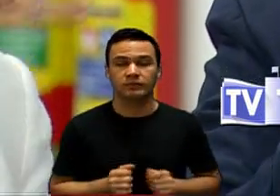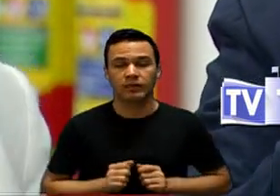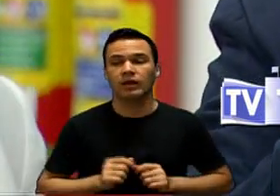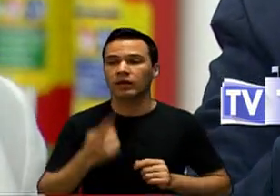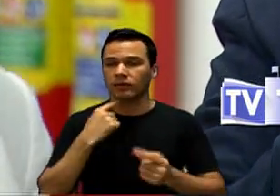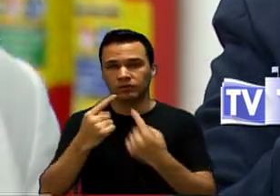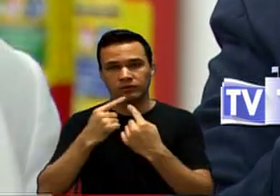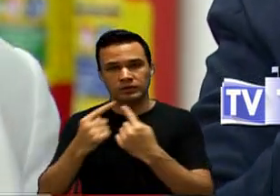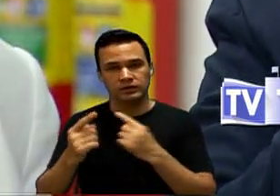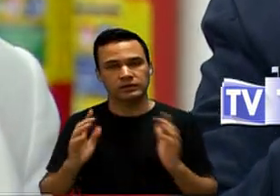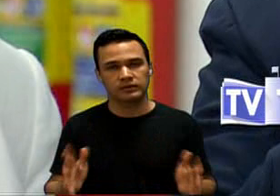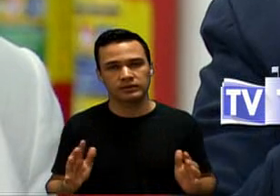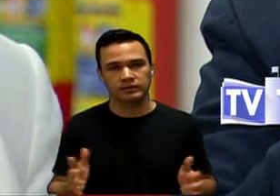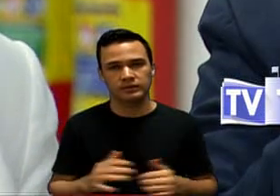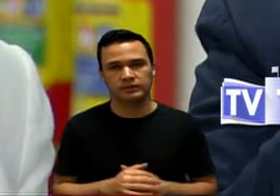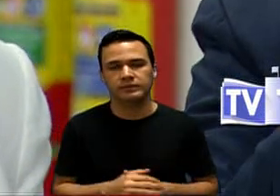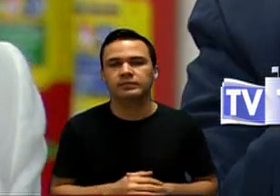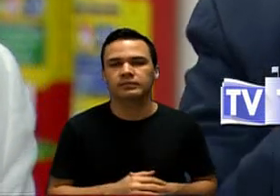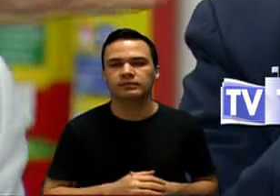ele. Senhor presidente,